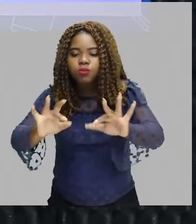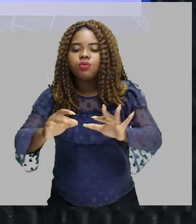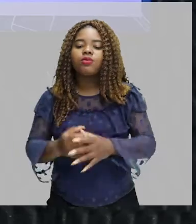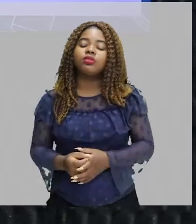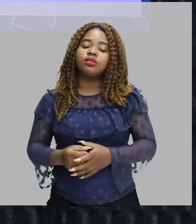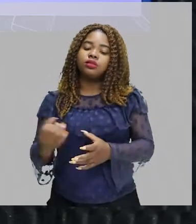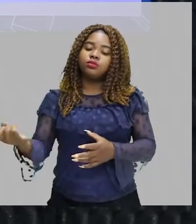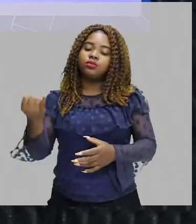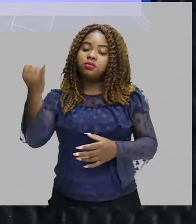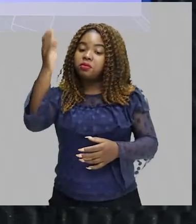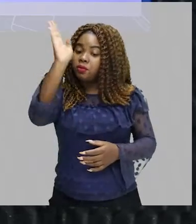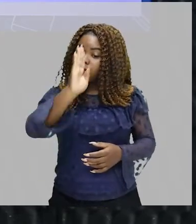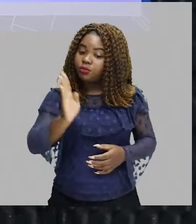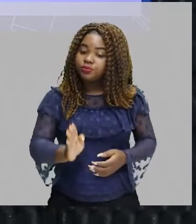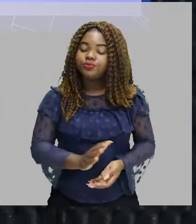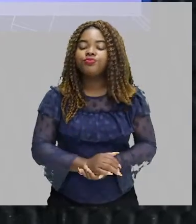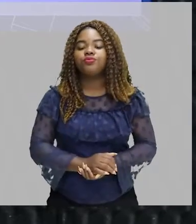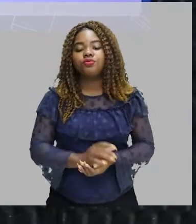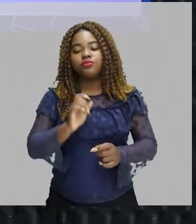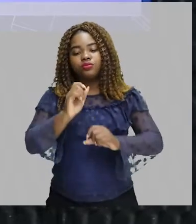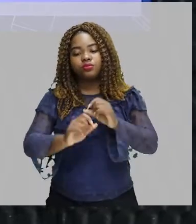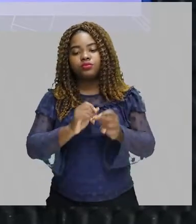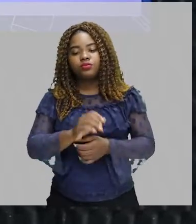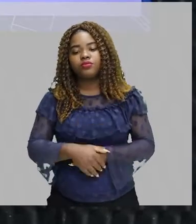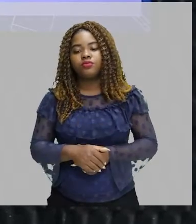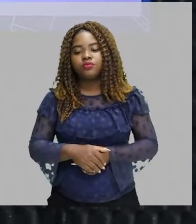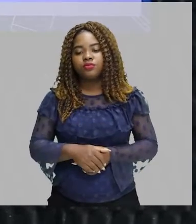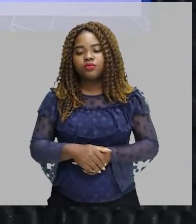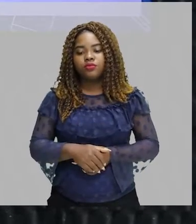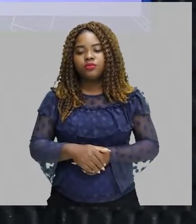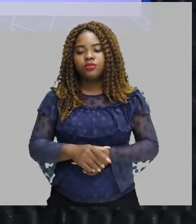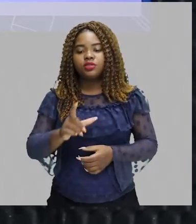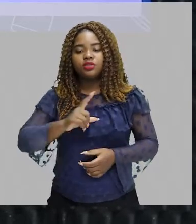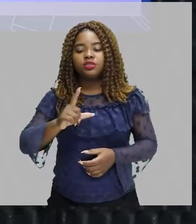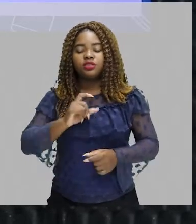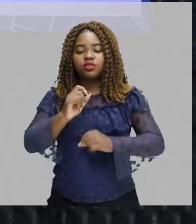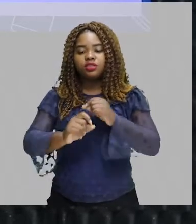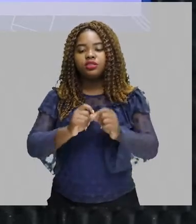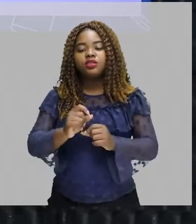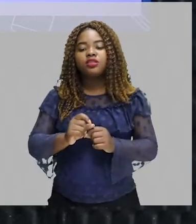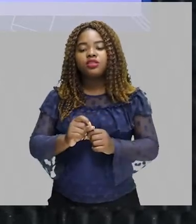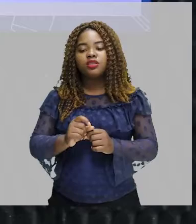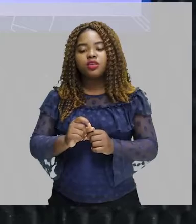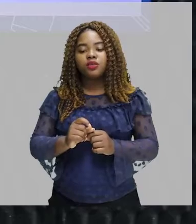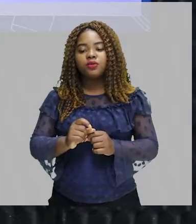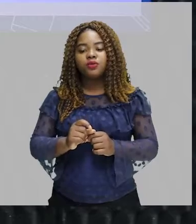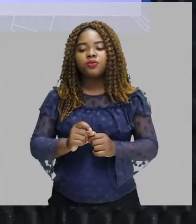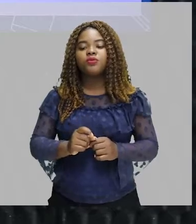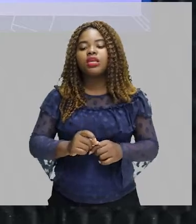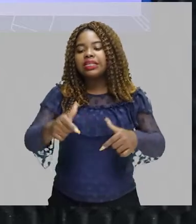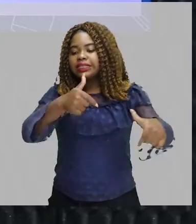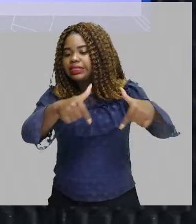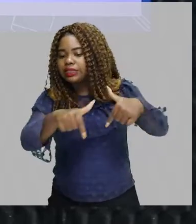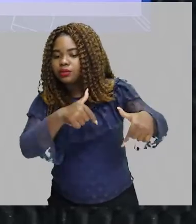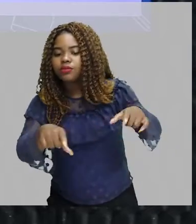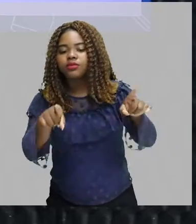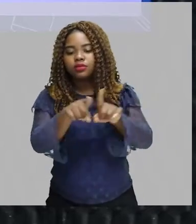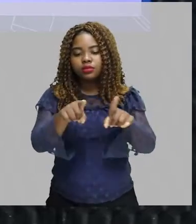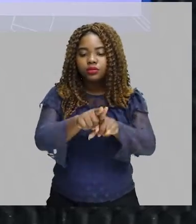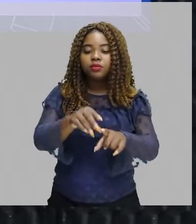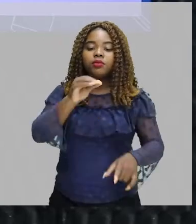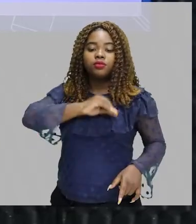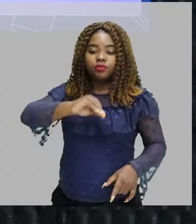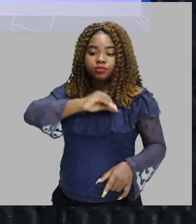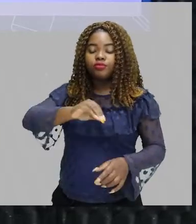aí para o Brasil principalmente, né, que é a geração de renda e emprego, galera, tá certo? O setor